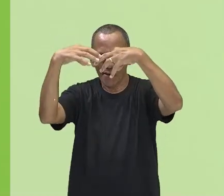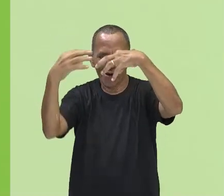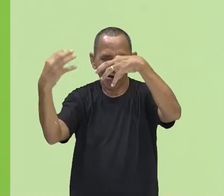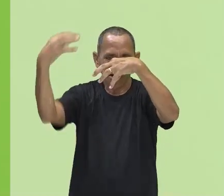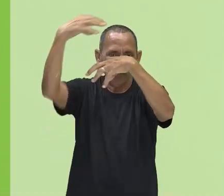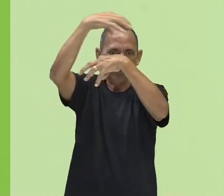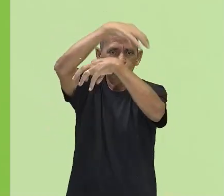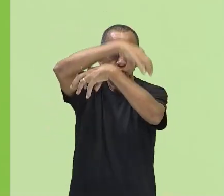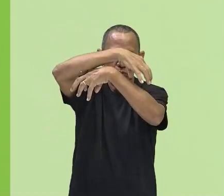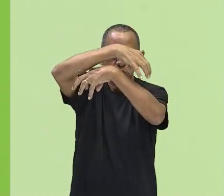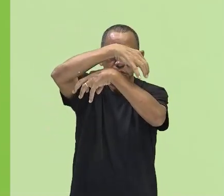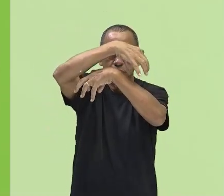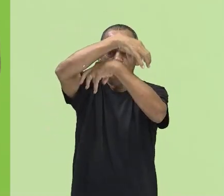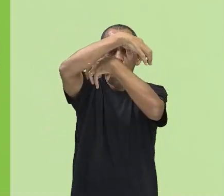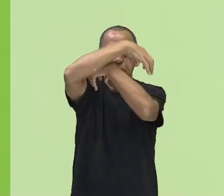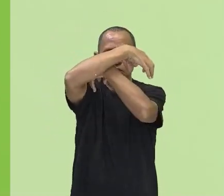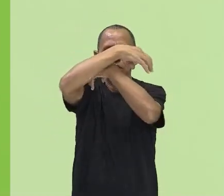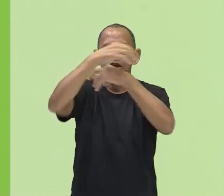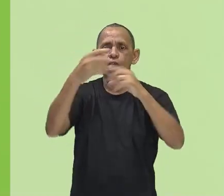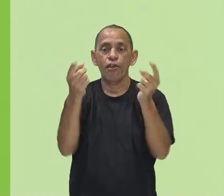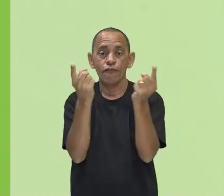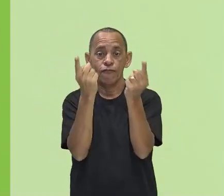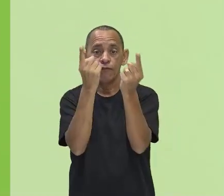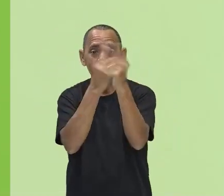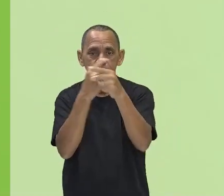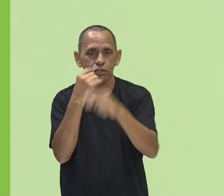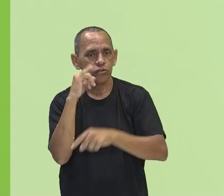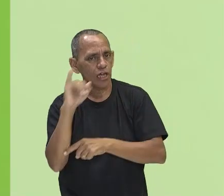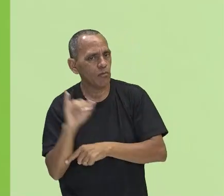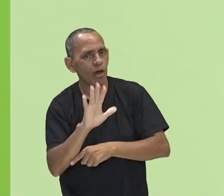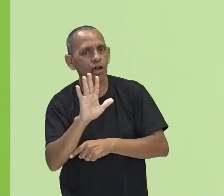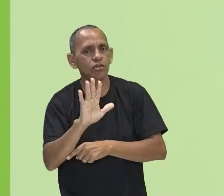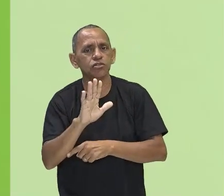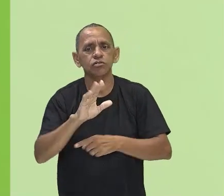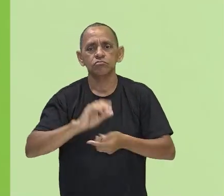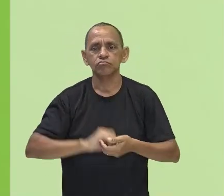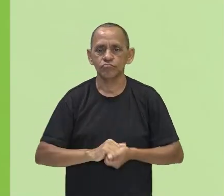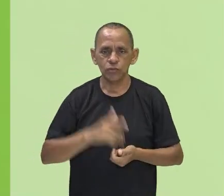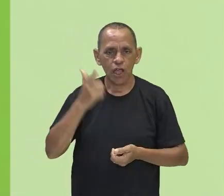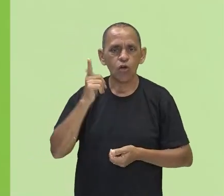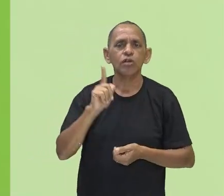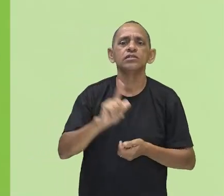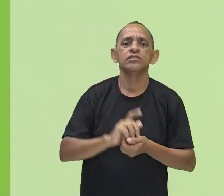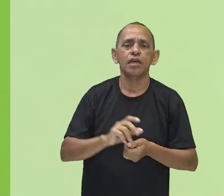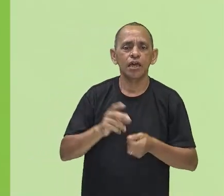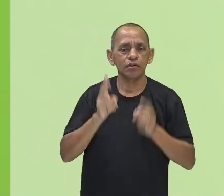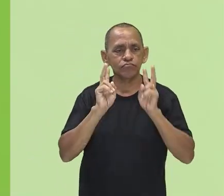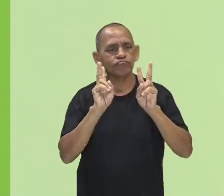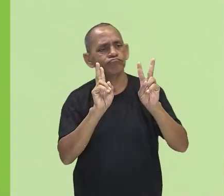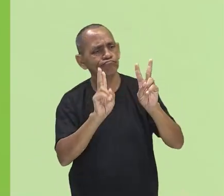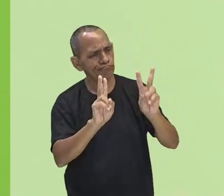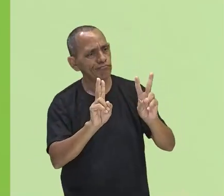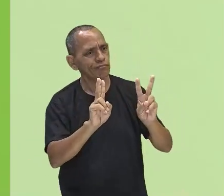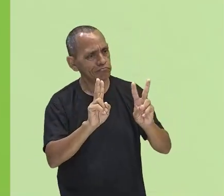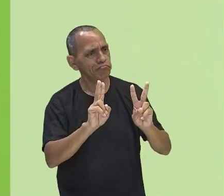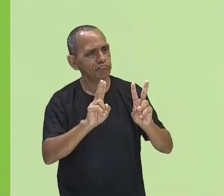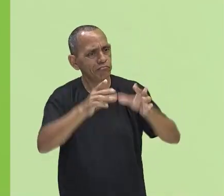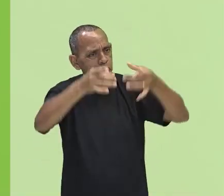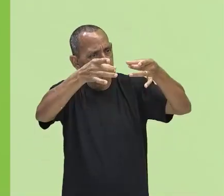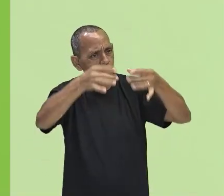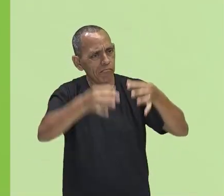imagem e aí a gente consegue enxergar direitinho essa imagem, beleza? Bom, então é uma